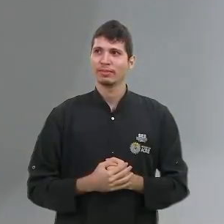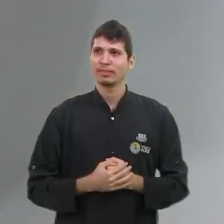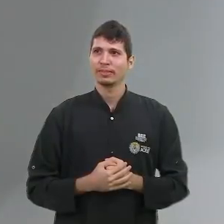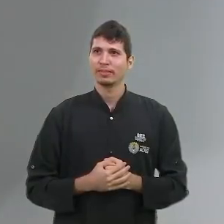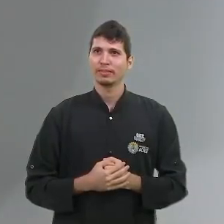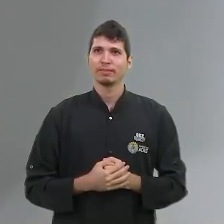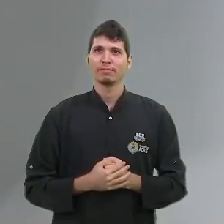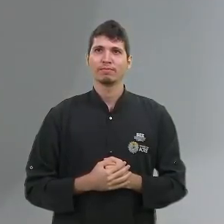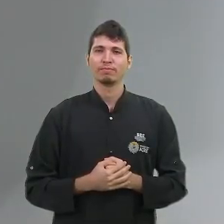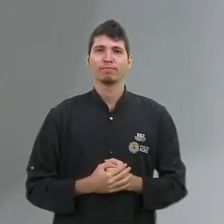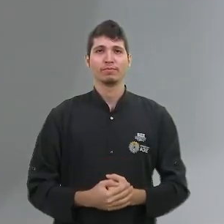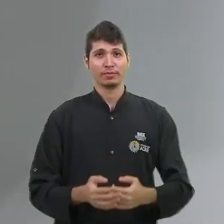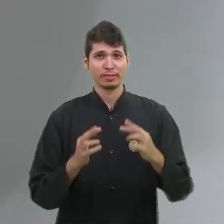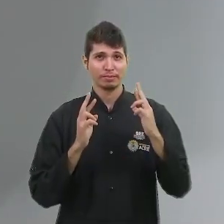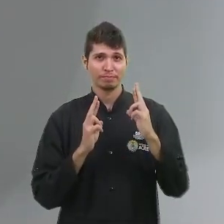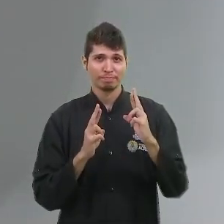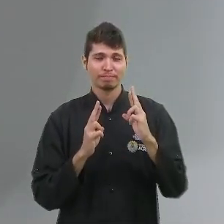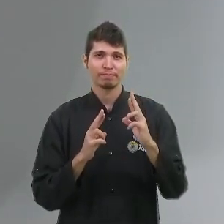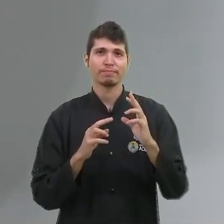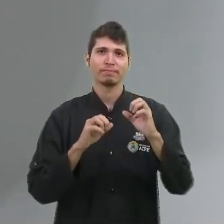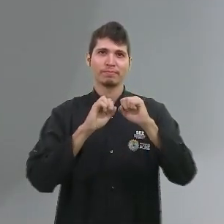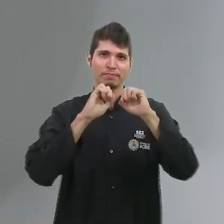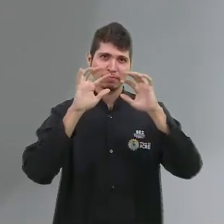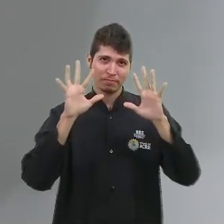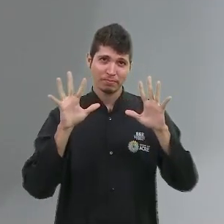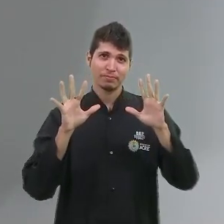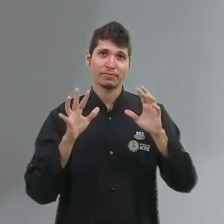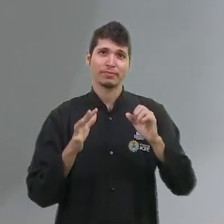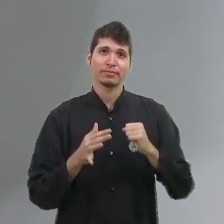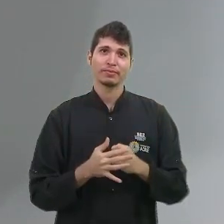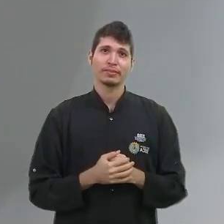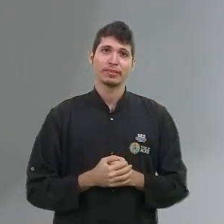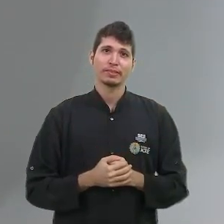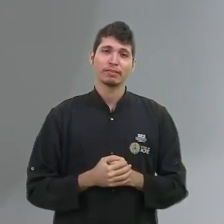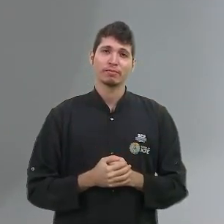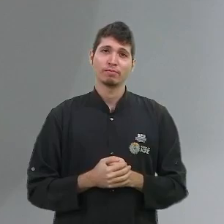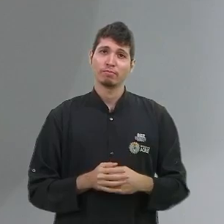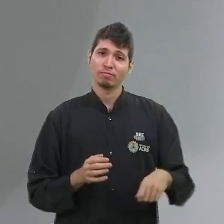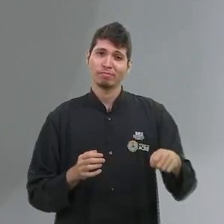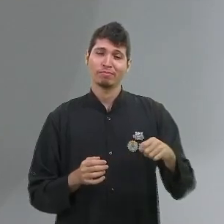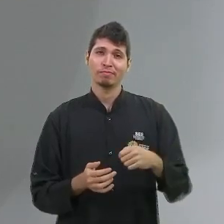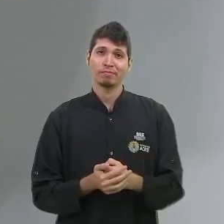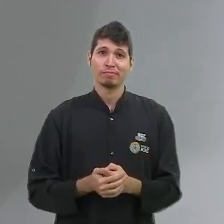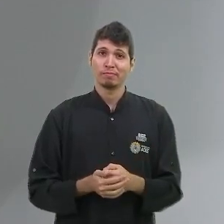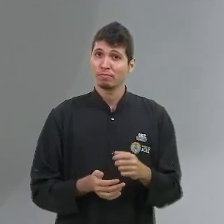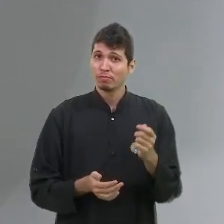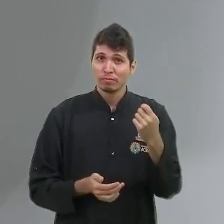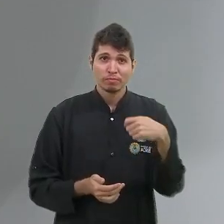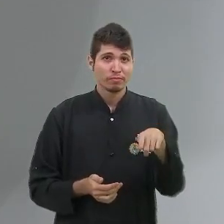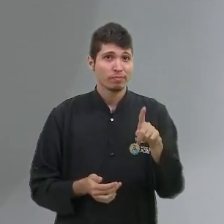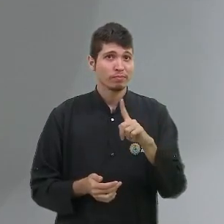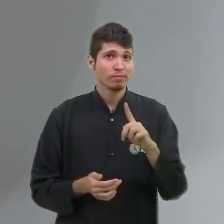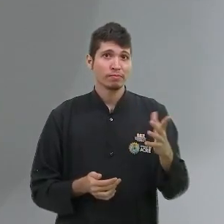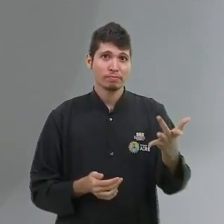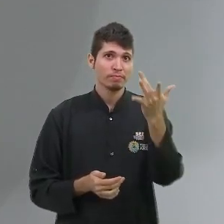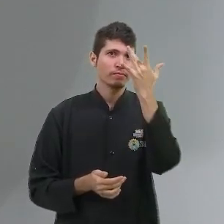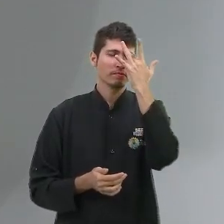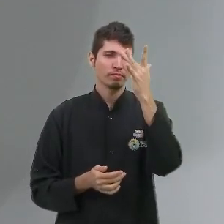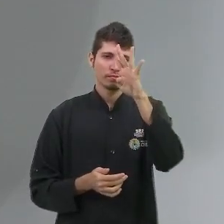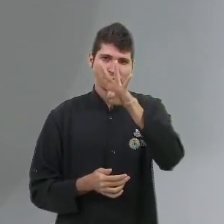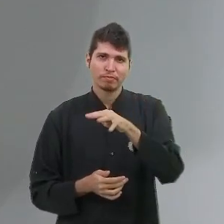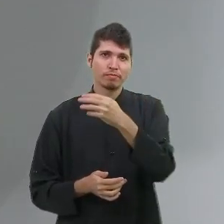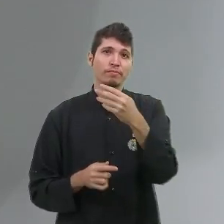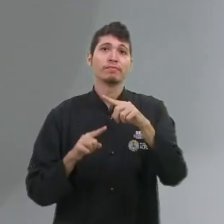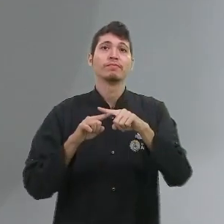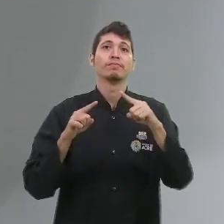Eu espero que isso tenha ficado claro e que você não necessariamente decore essa tabela, mas que